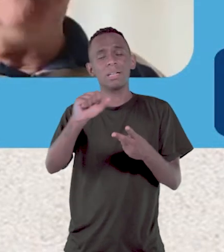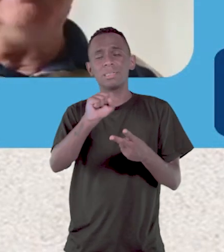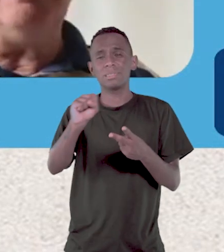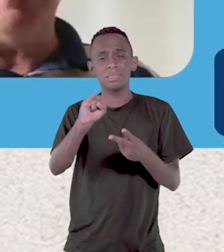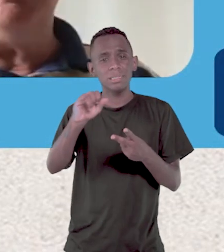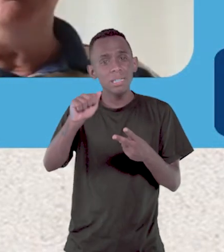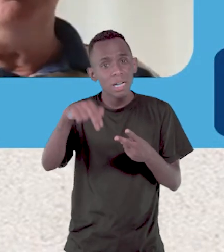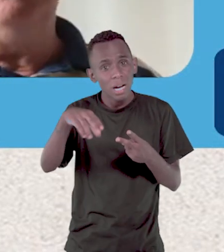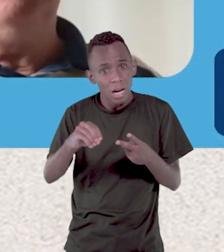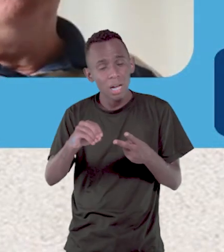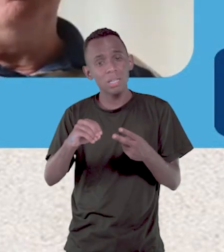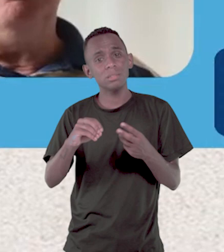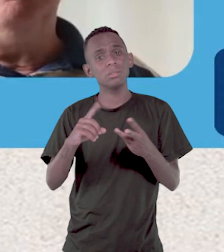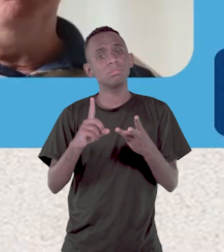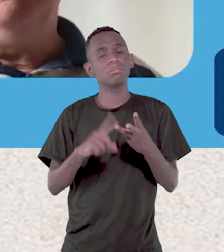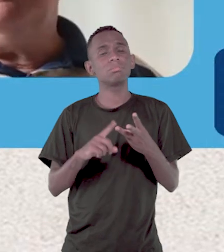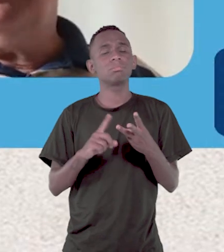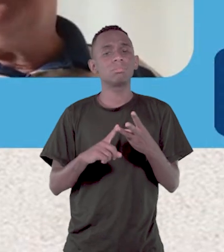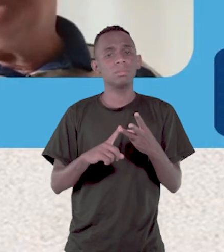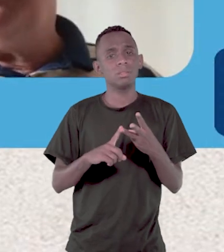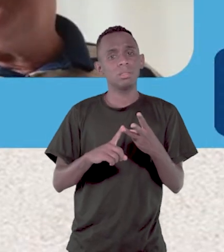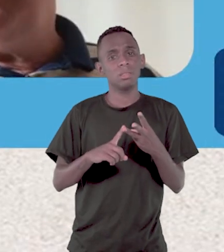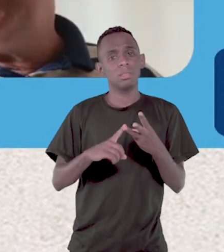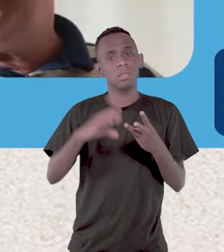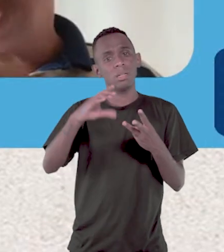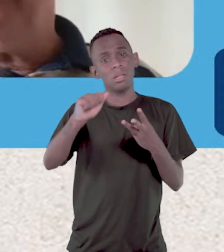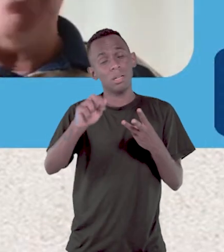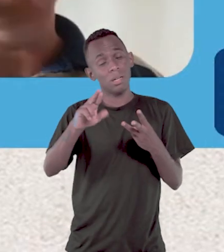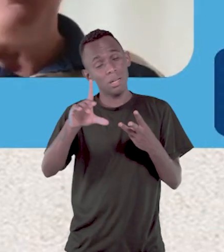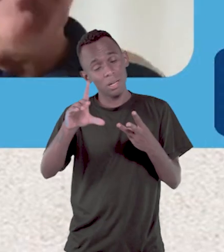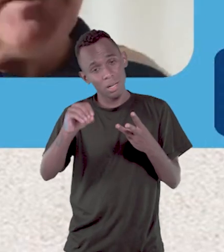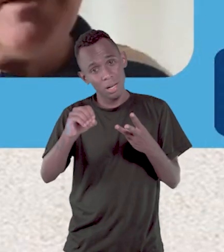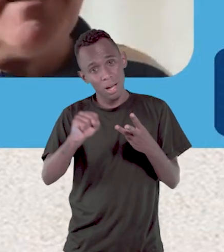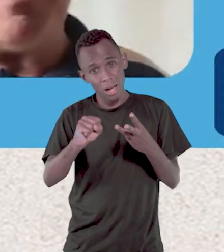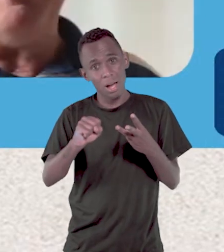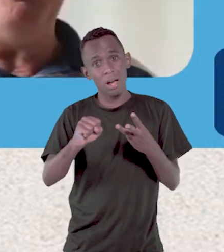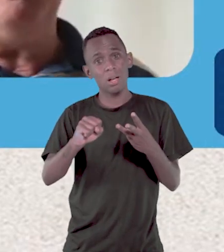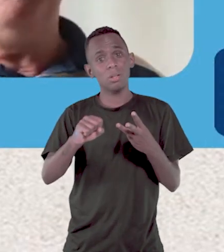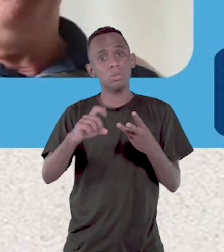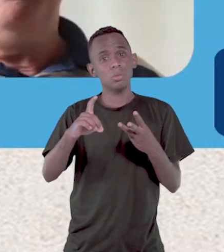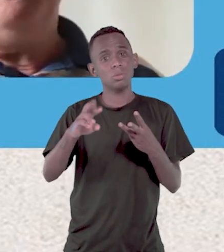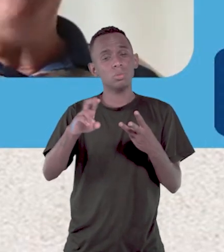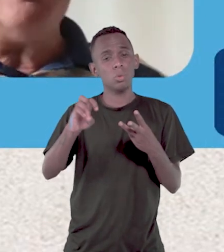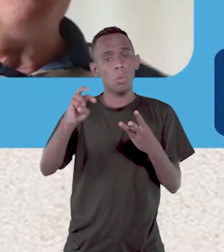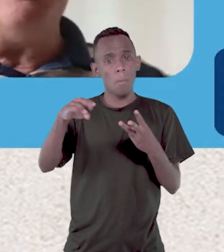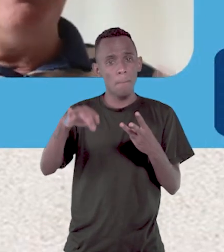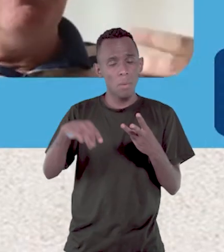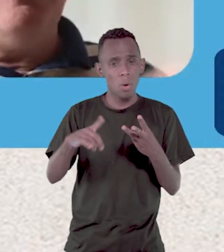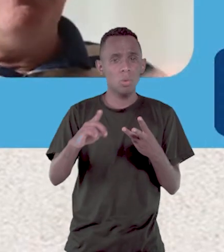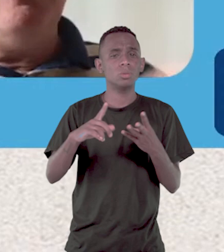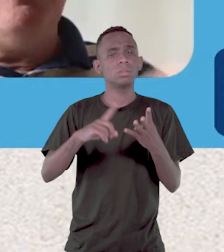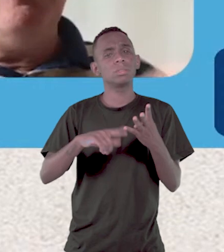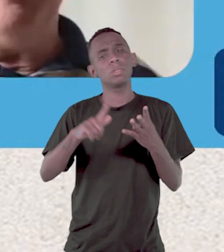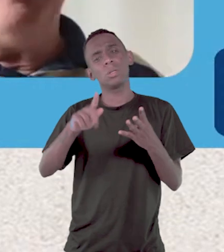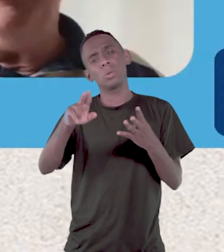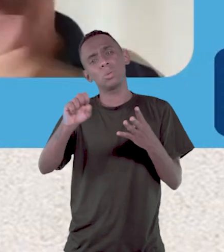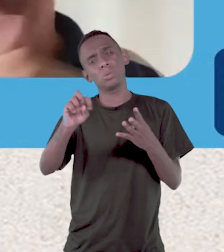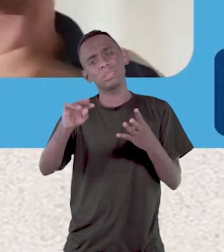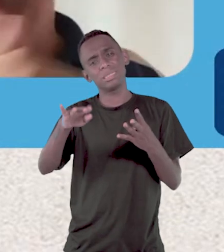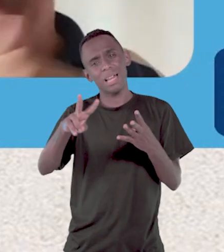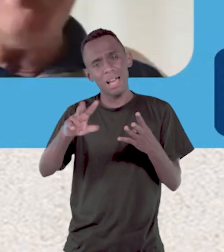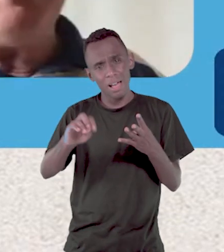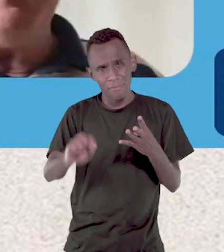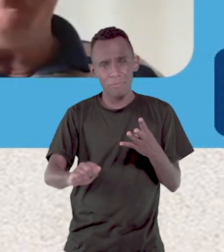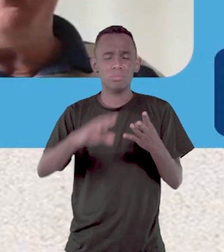o Cassiano Ricardo, né? E o Carlos Drummond de Andrade, ou seja,